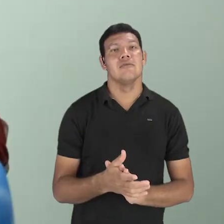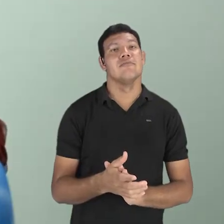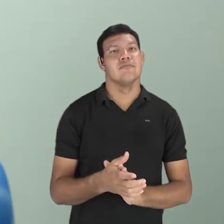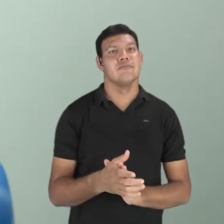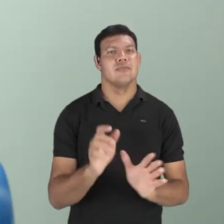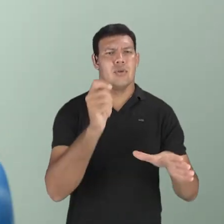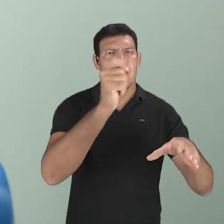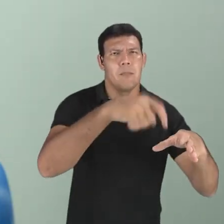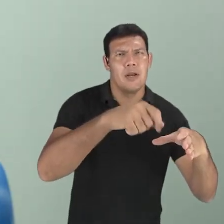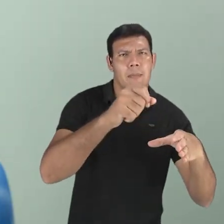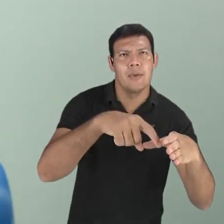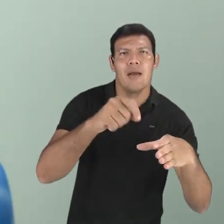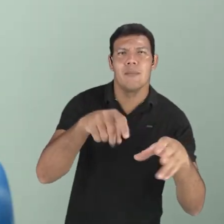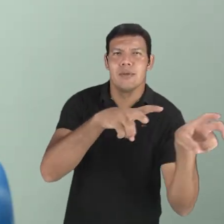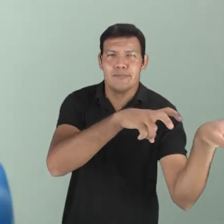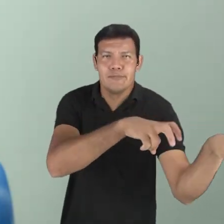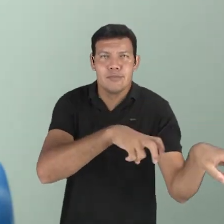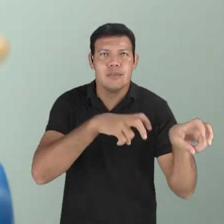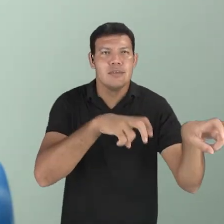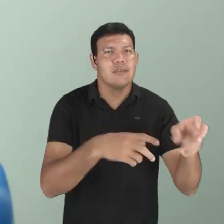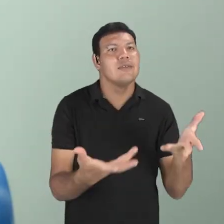que interessante